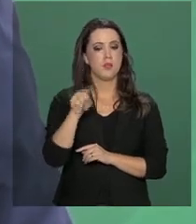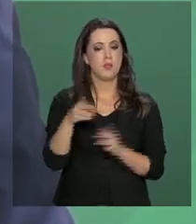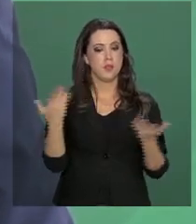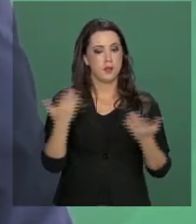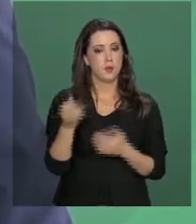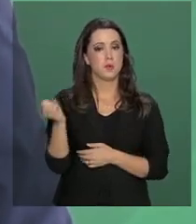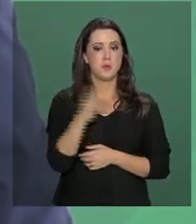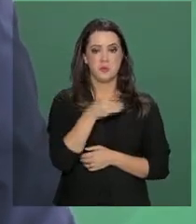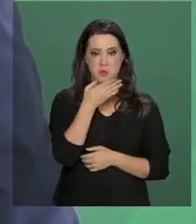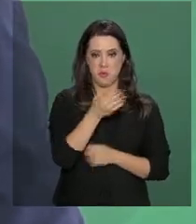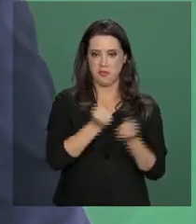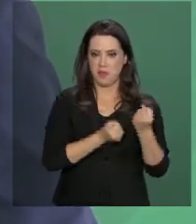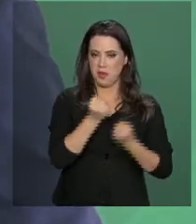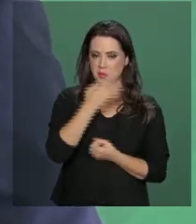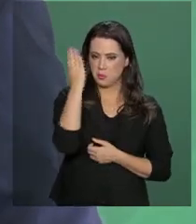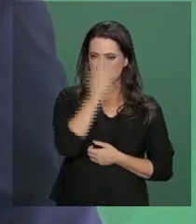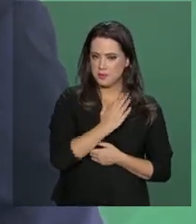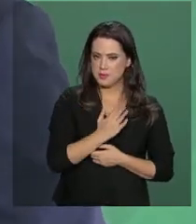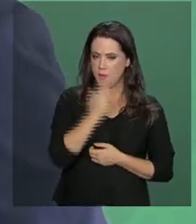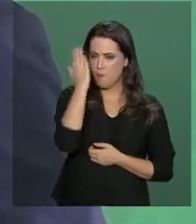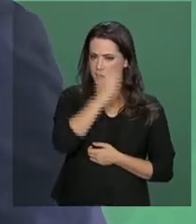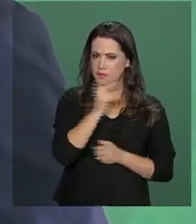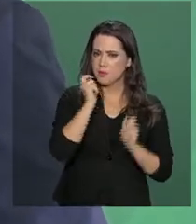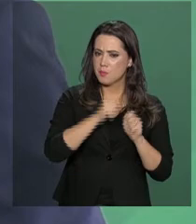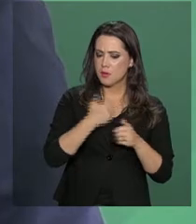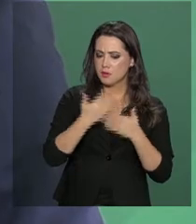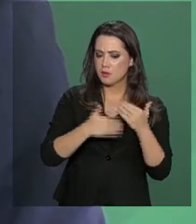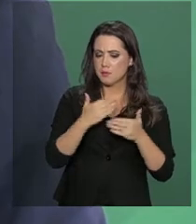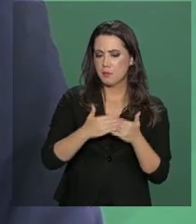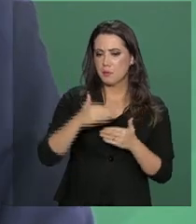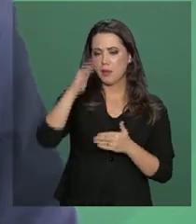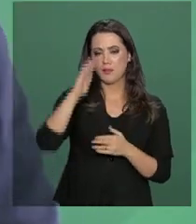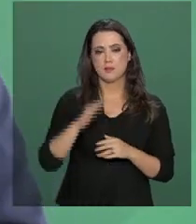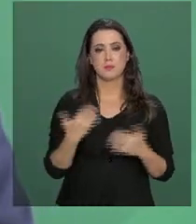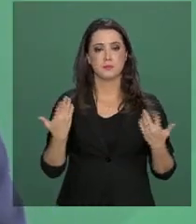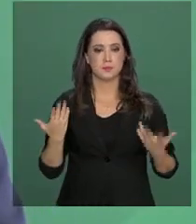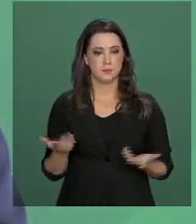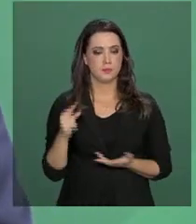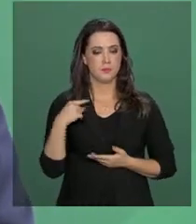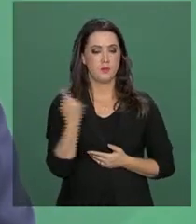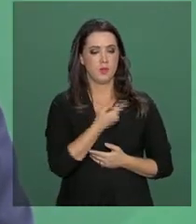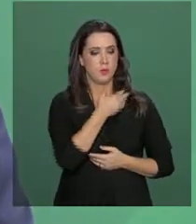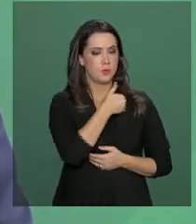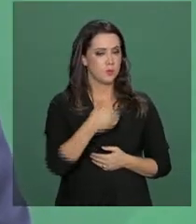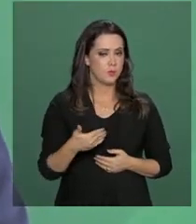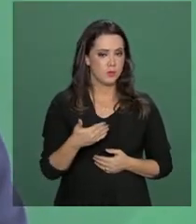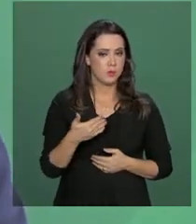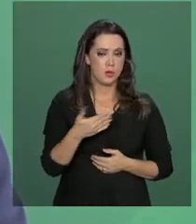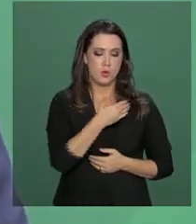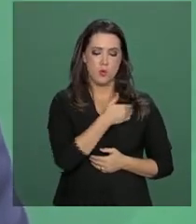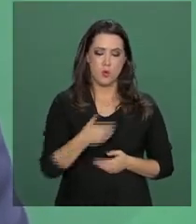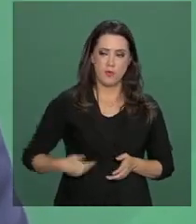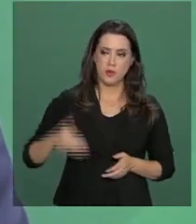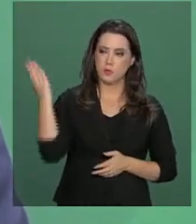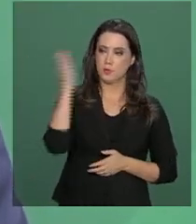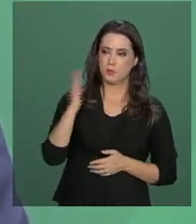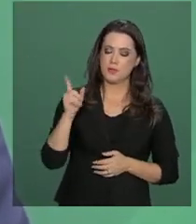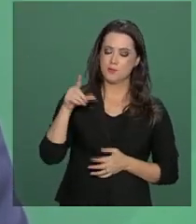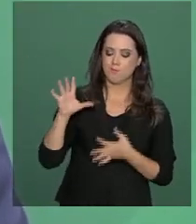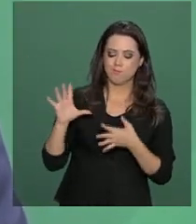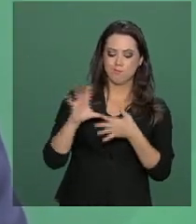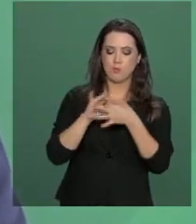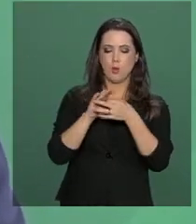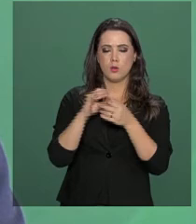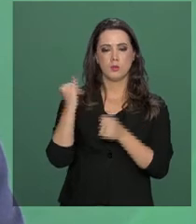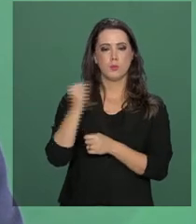brasileiro o brasil poderá ir além do governo brasileiro é parceiro fundamental